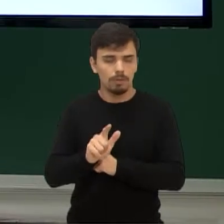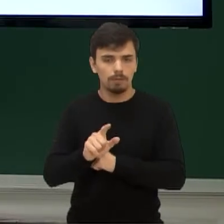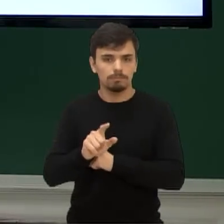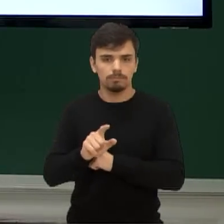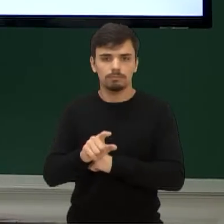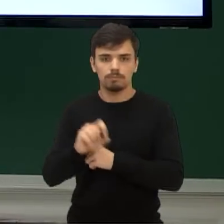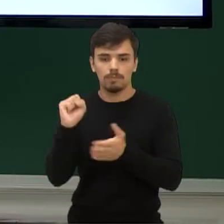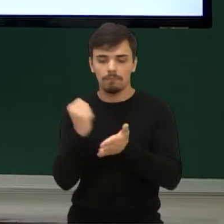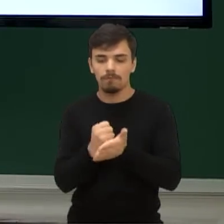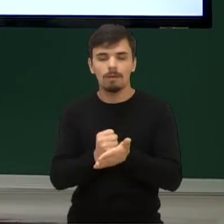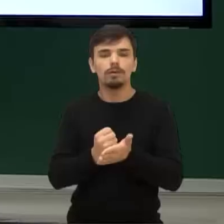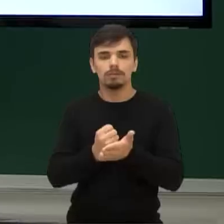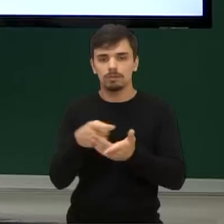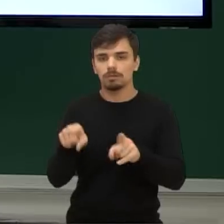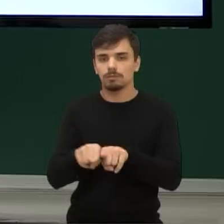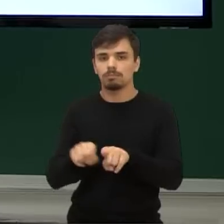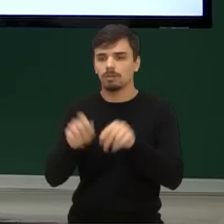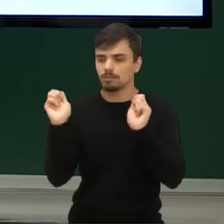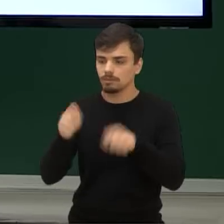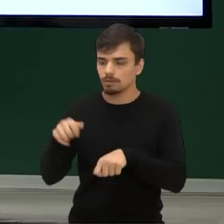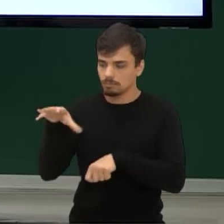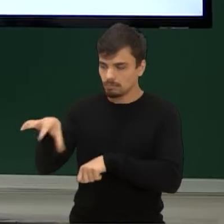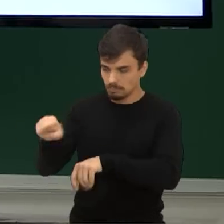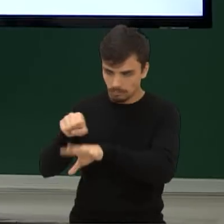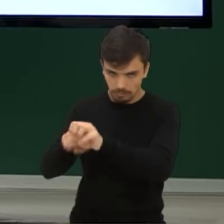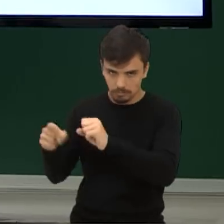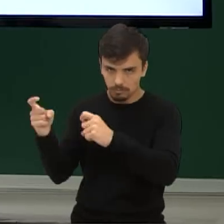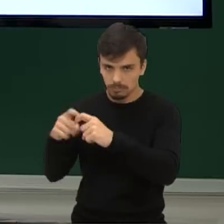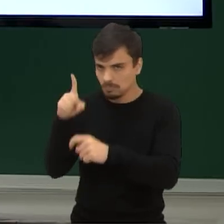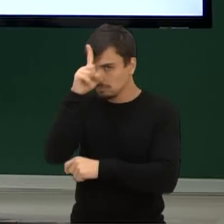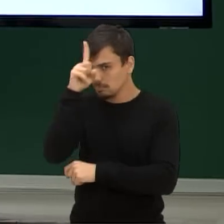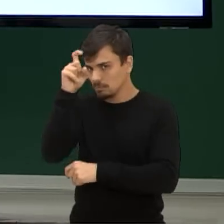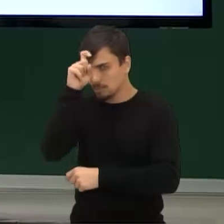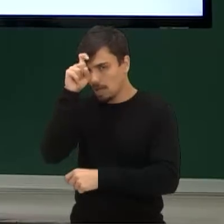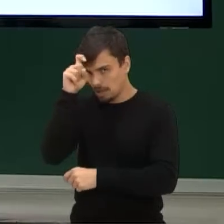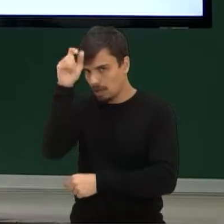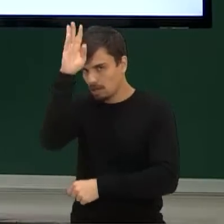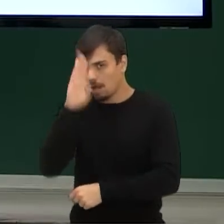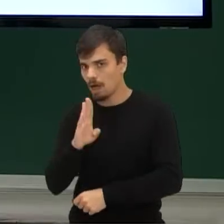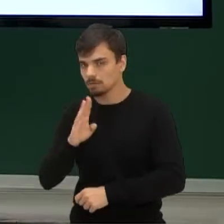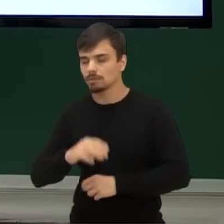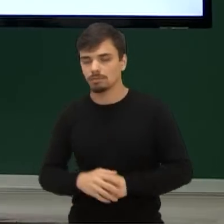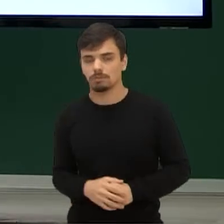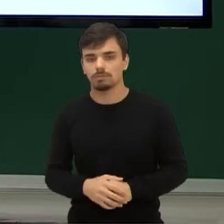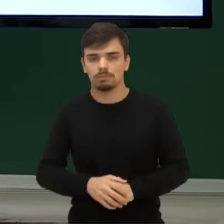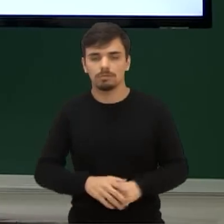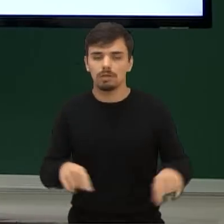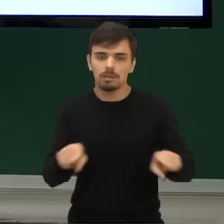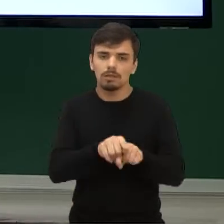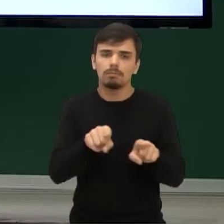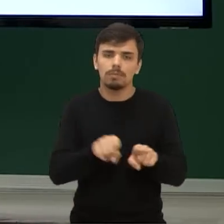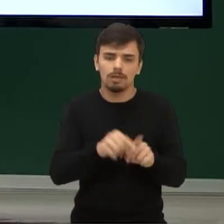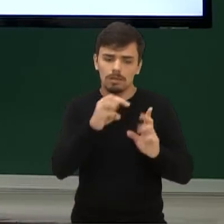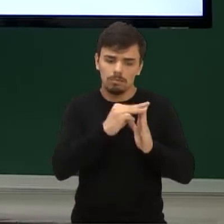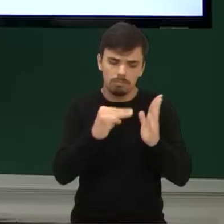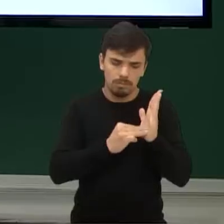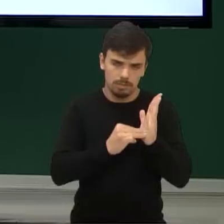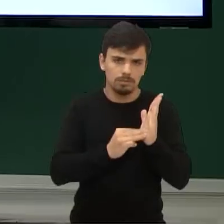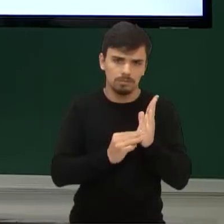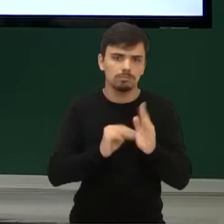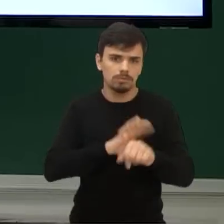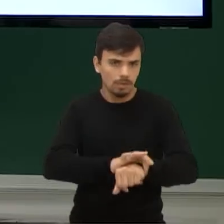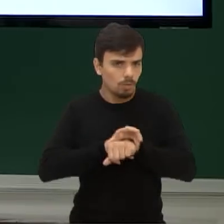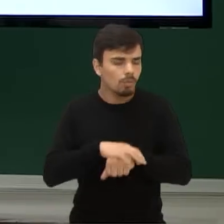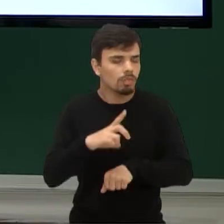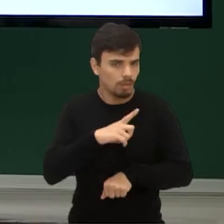pegar, inclusive, gratuitamente no posto de saúde. É um método seguro, sim, se utilizado